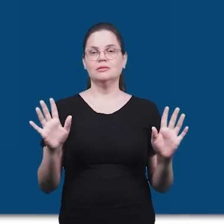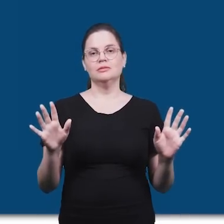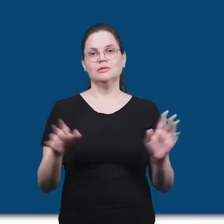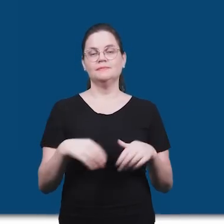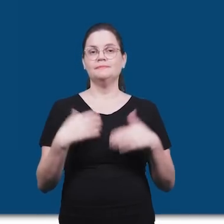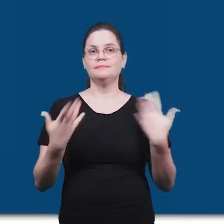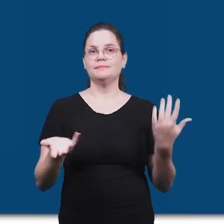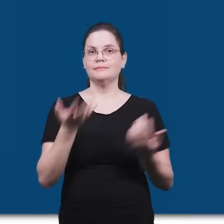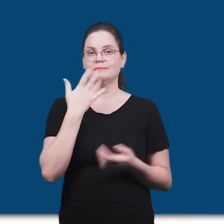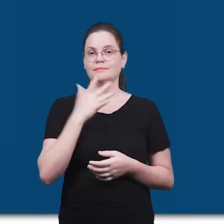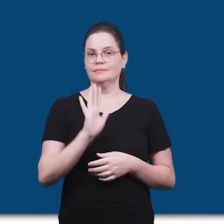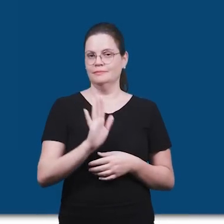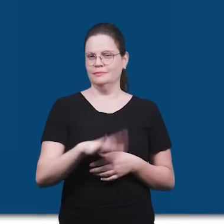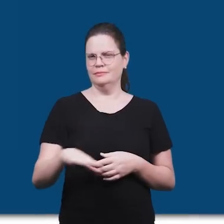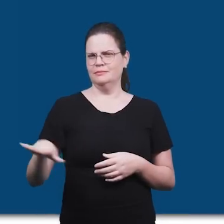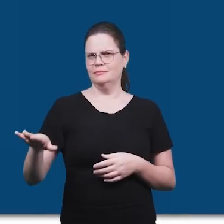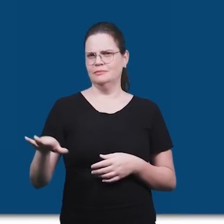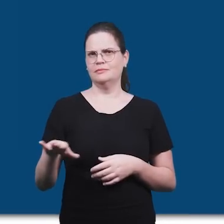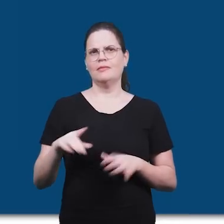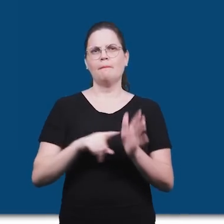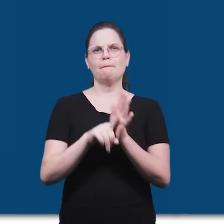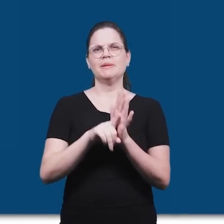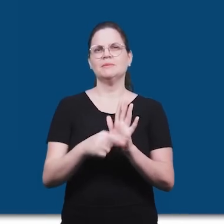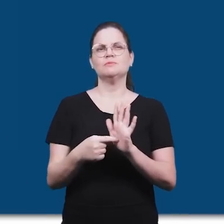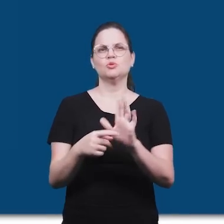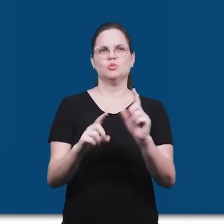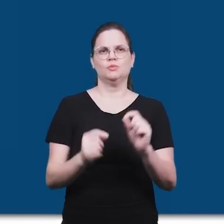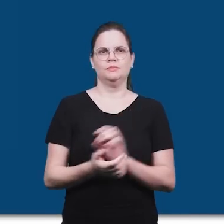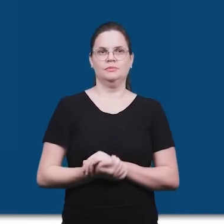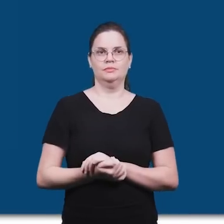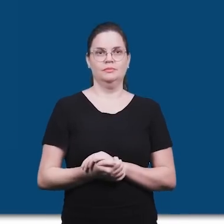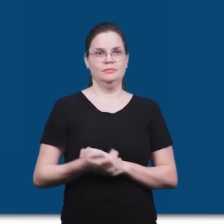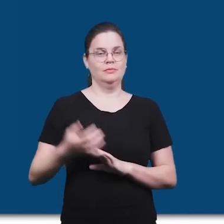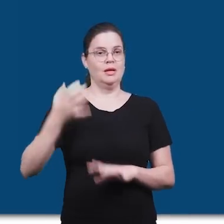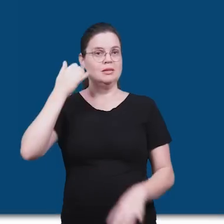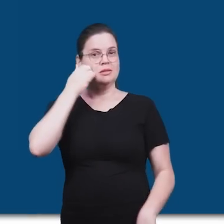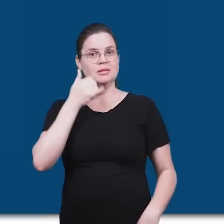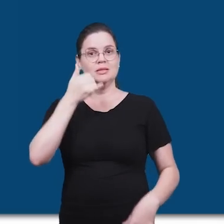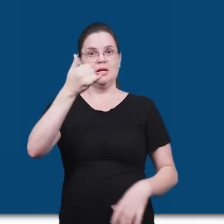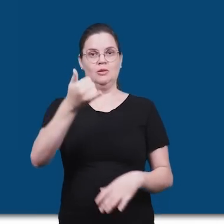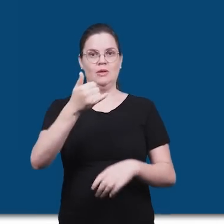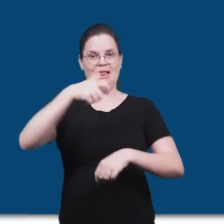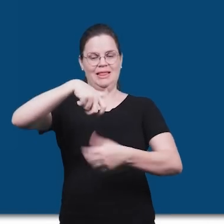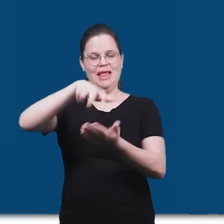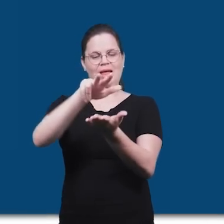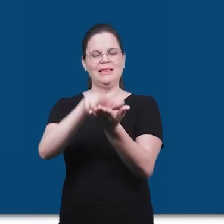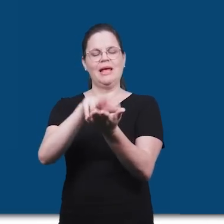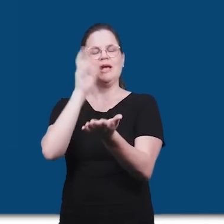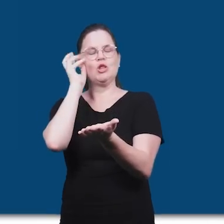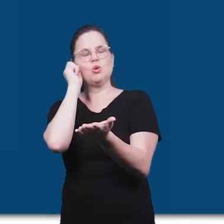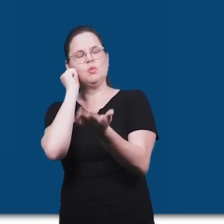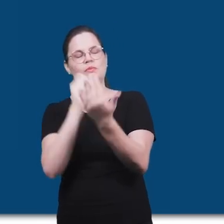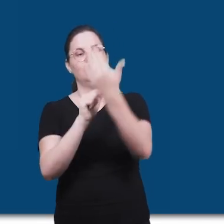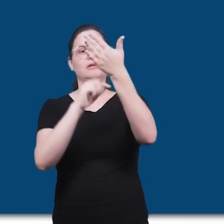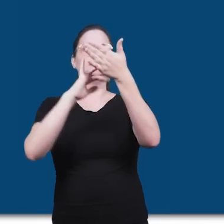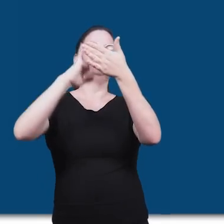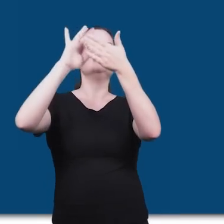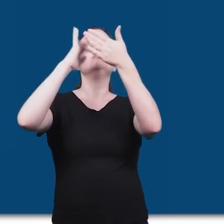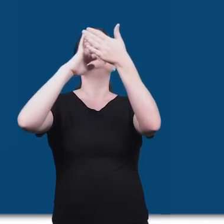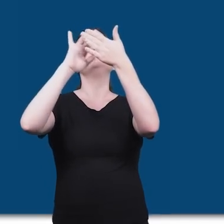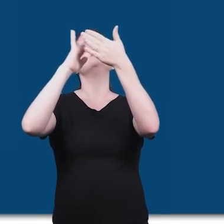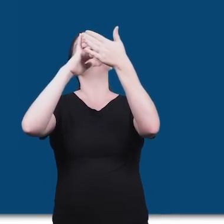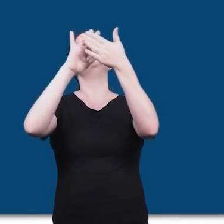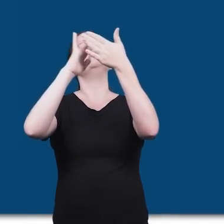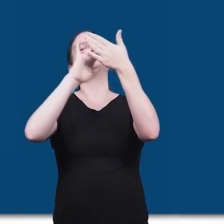E para as crianças, o que as pesquisas estão mostrando? Celular antes de dormir afeta o